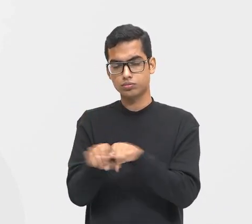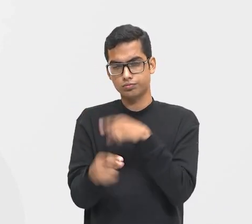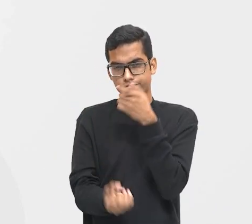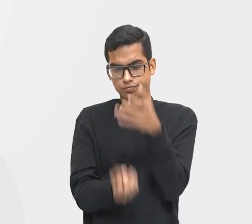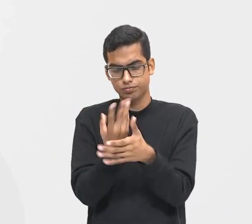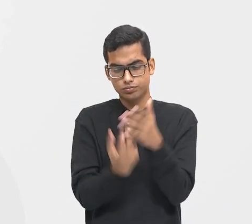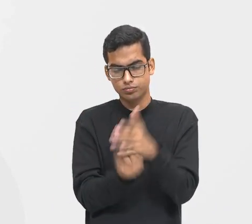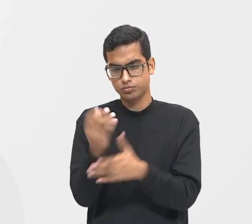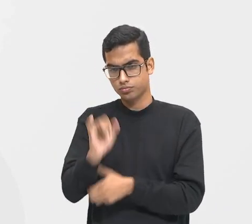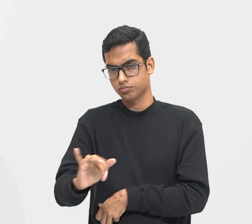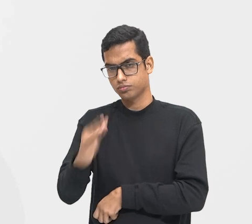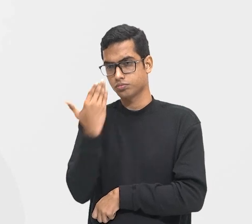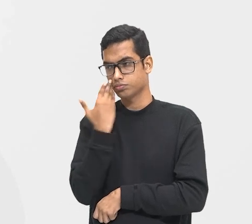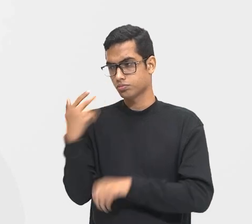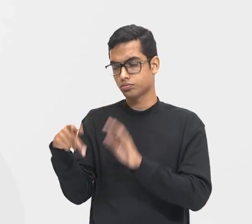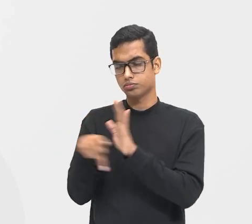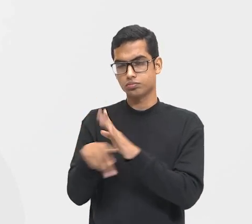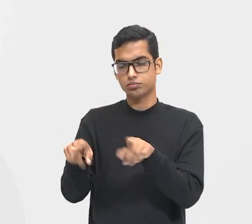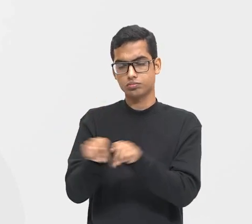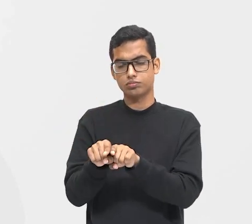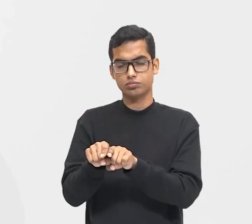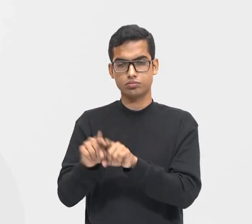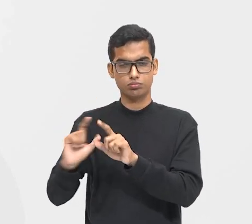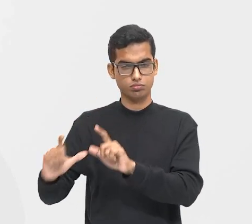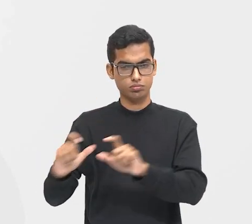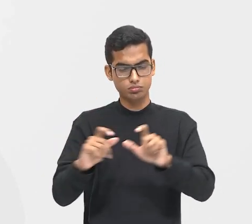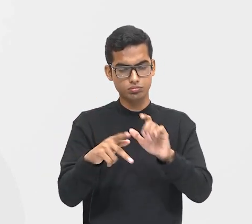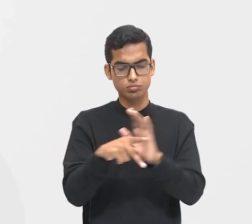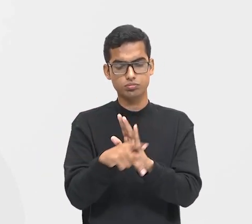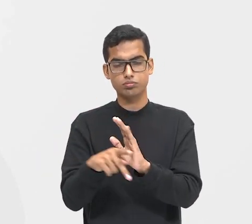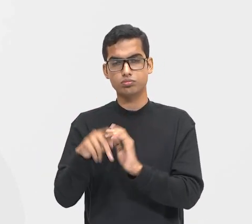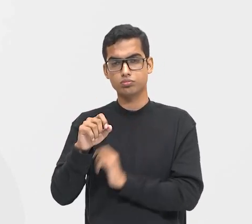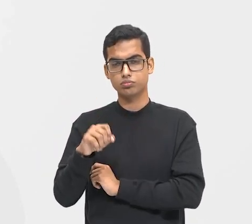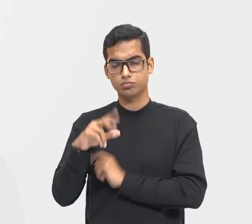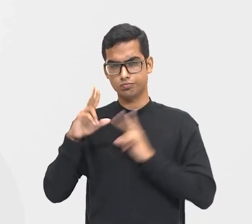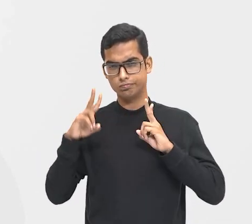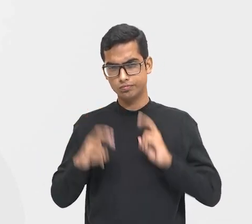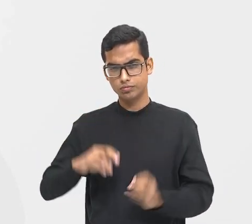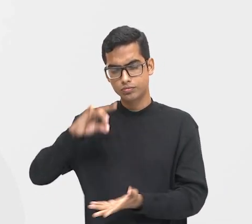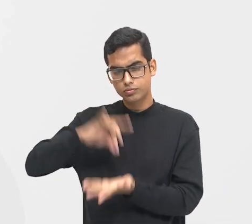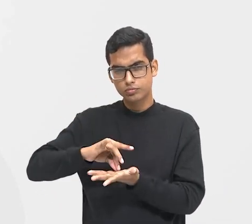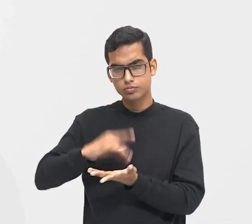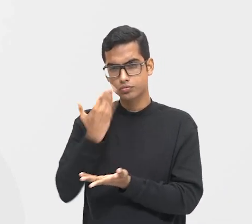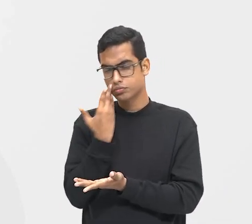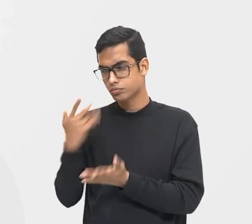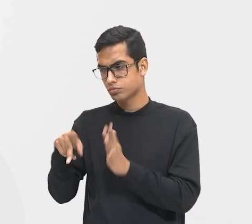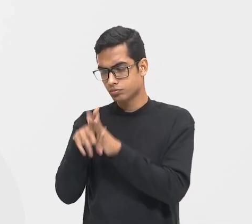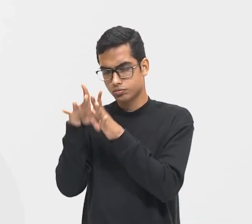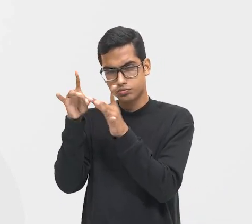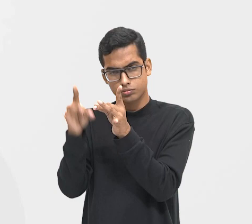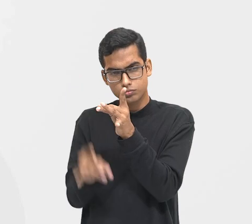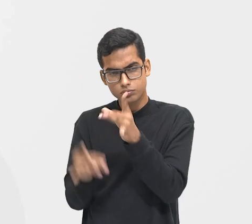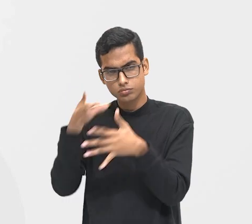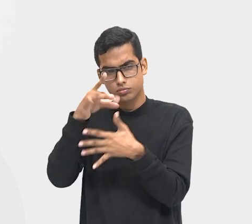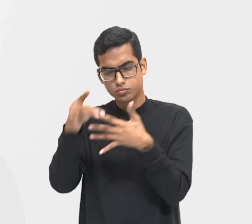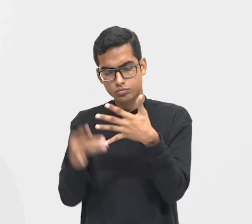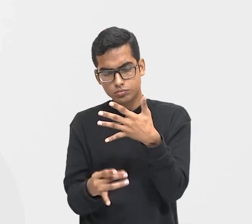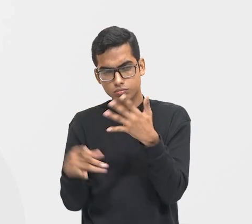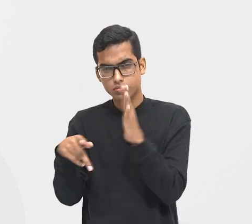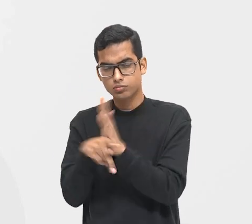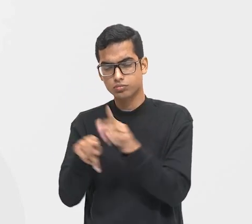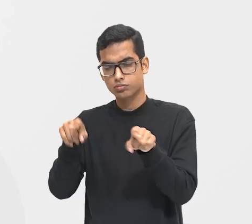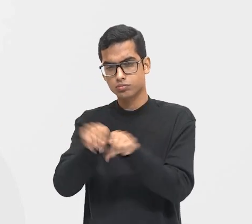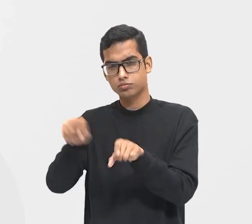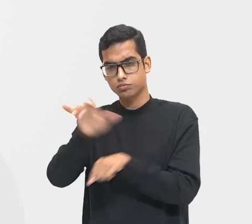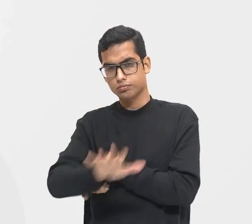das produções de imagens como os exames ali das tomografias, né, esse exame como você pode observar que tem detalhado ali todo o crânio,